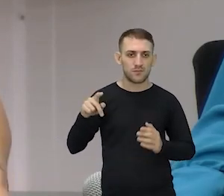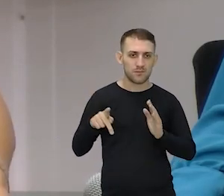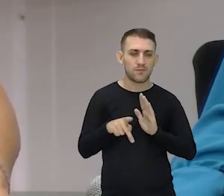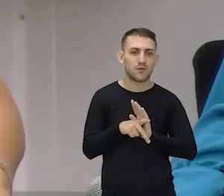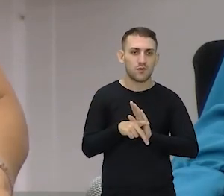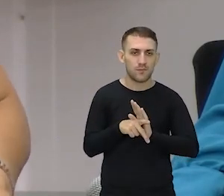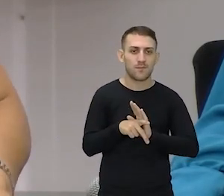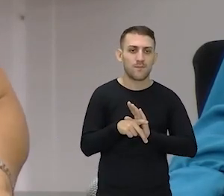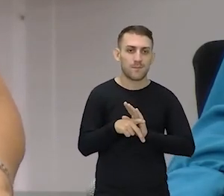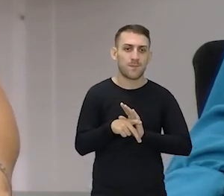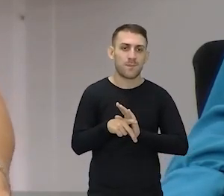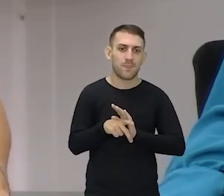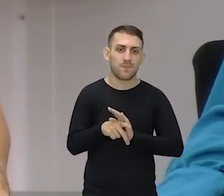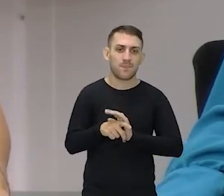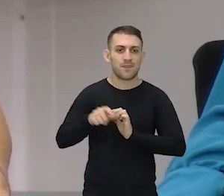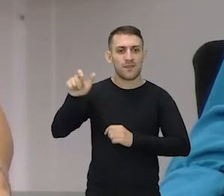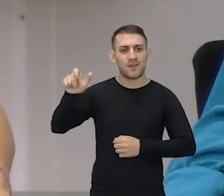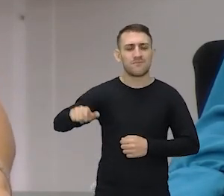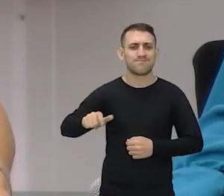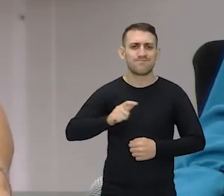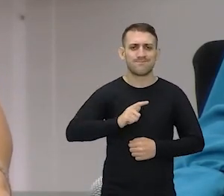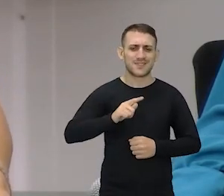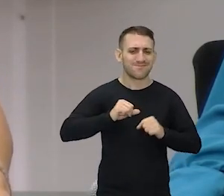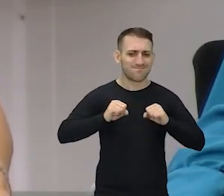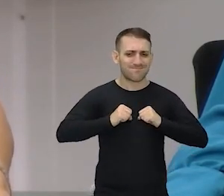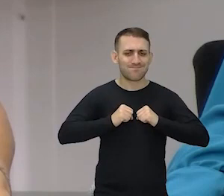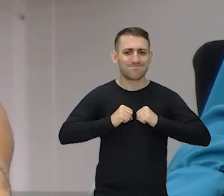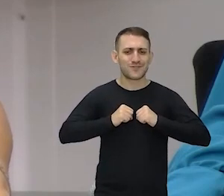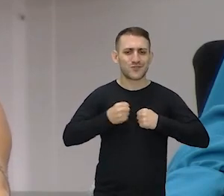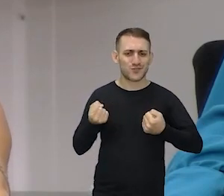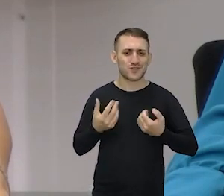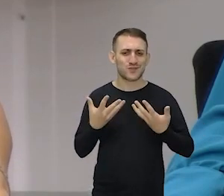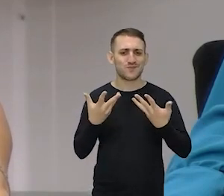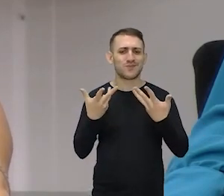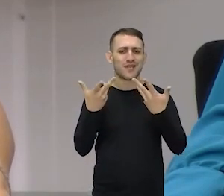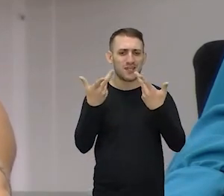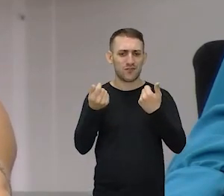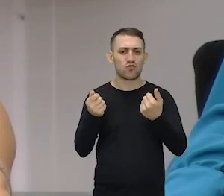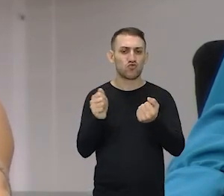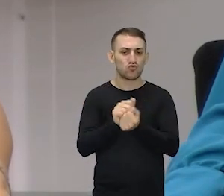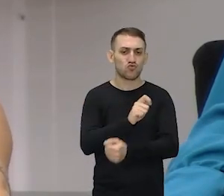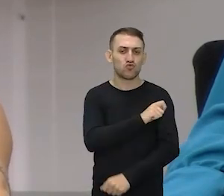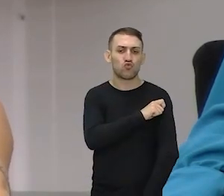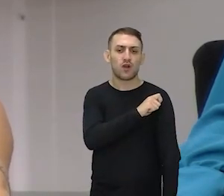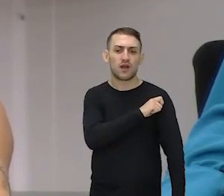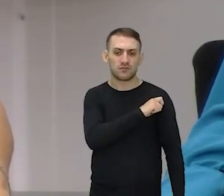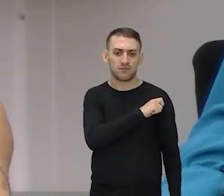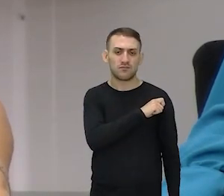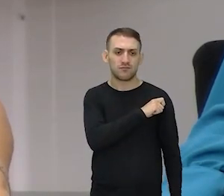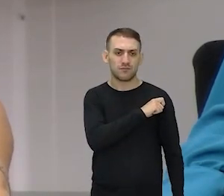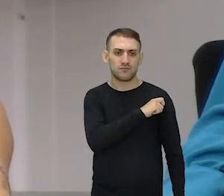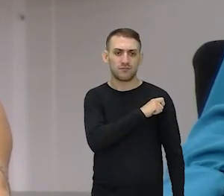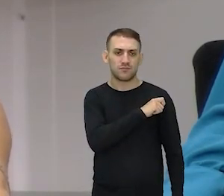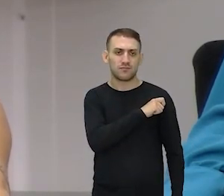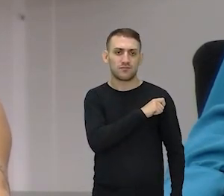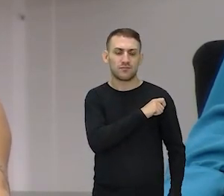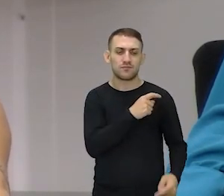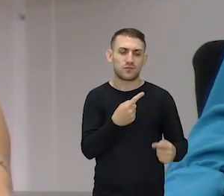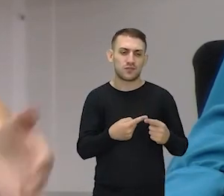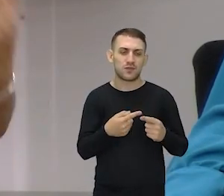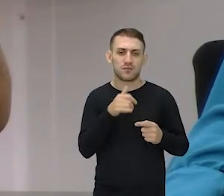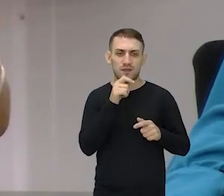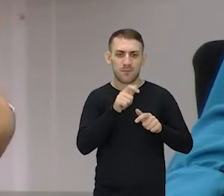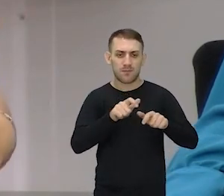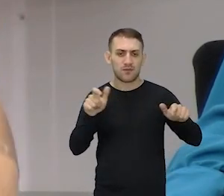Fernando. Foi uma dedicação assim fantástica com esses alunos. É aquela pessoa